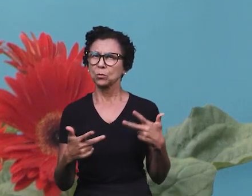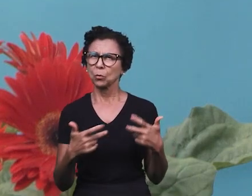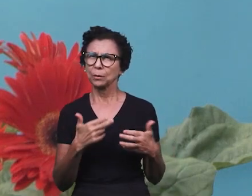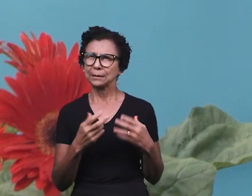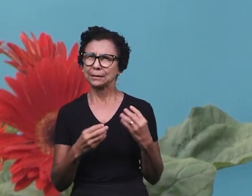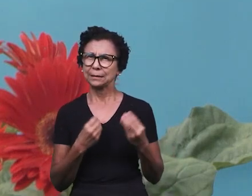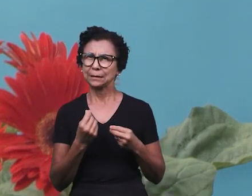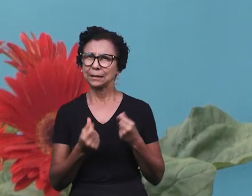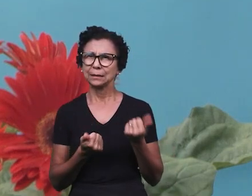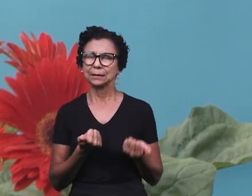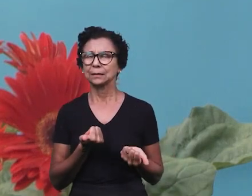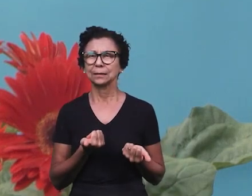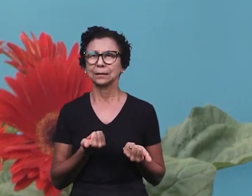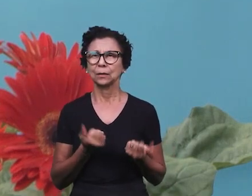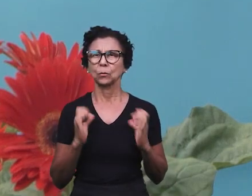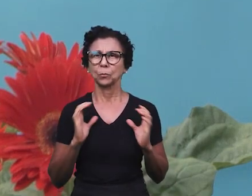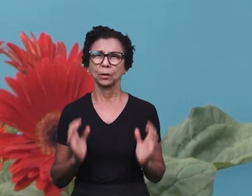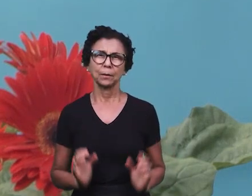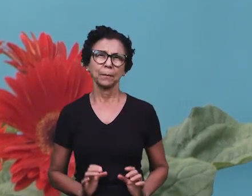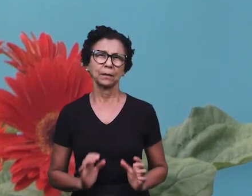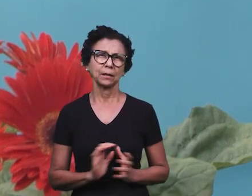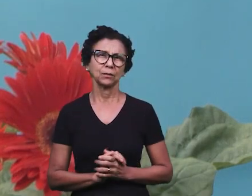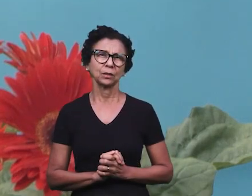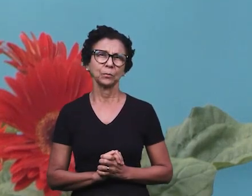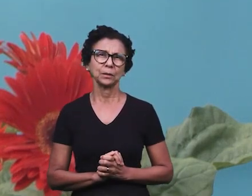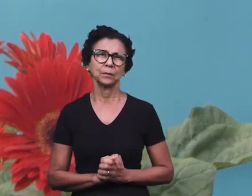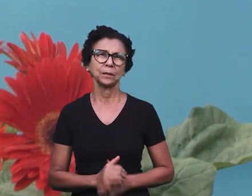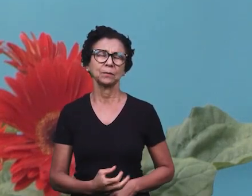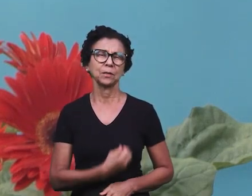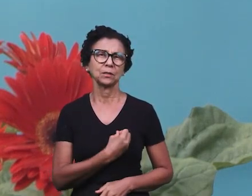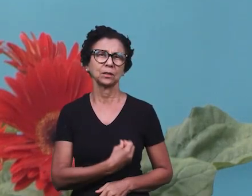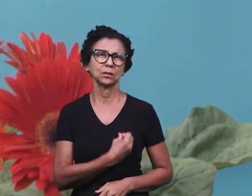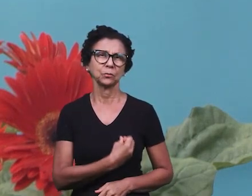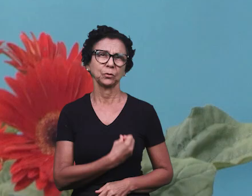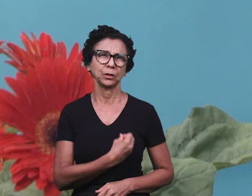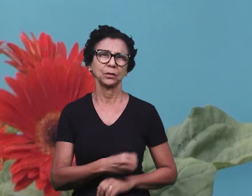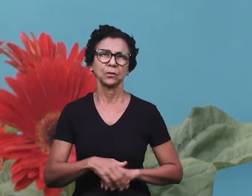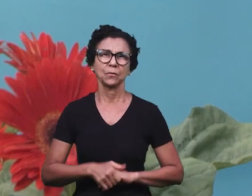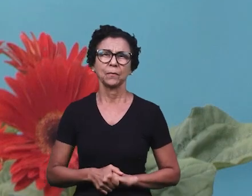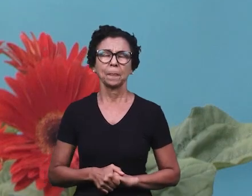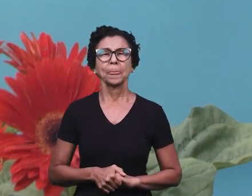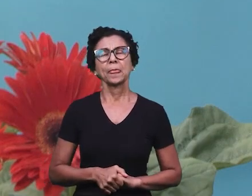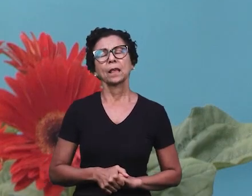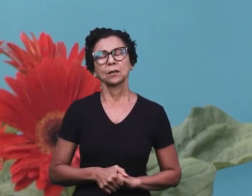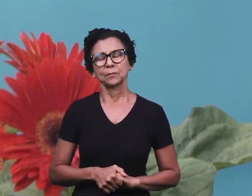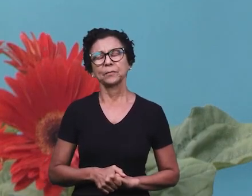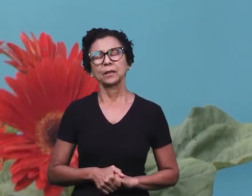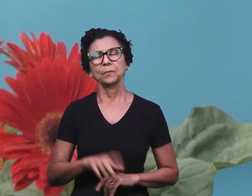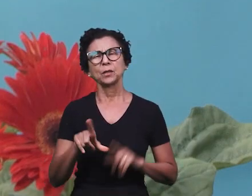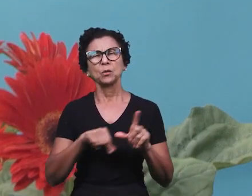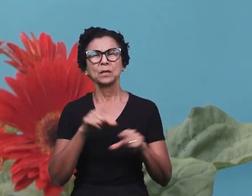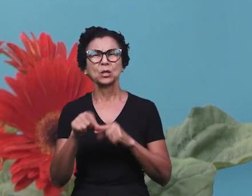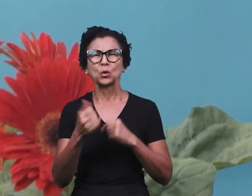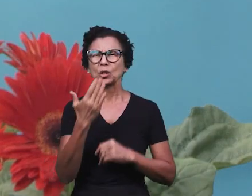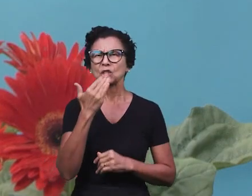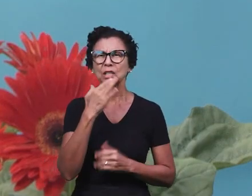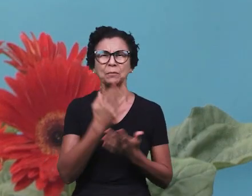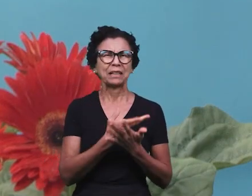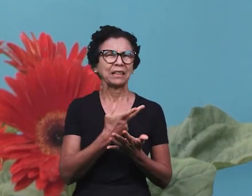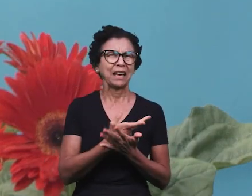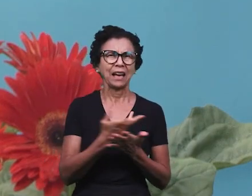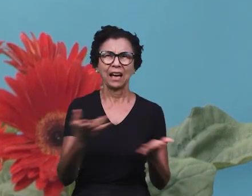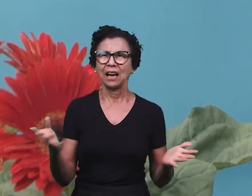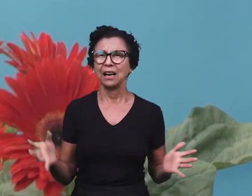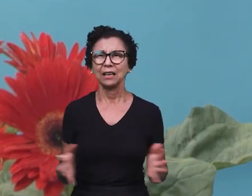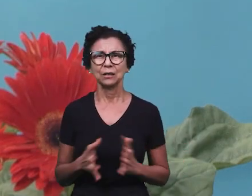no estilo de vida que corroboram para que se chegue, né? Para que a pessoa caminhe a passos largos